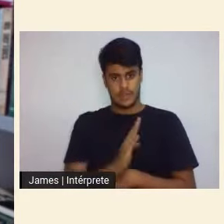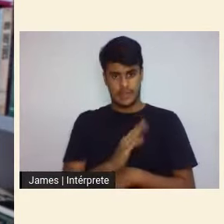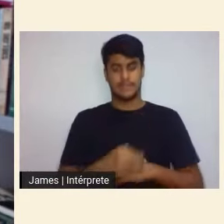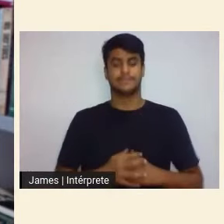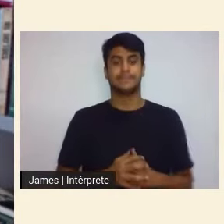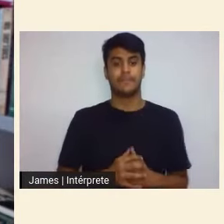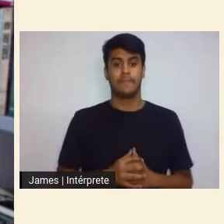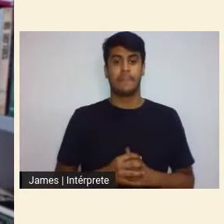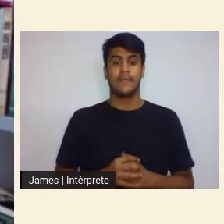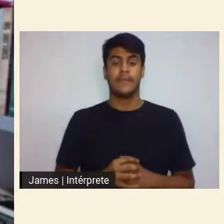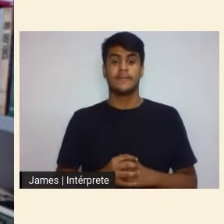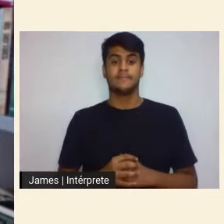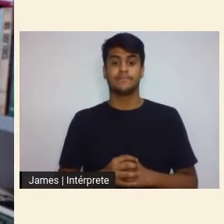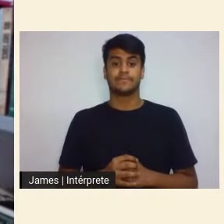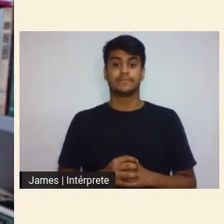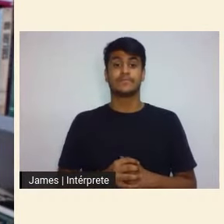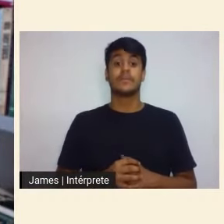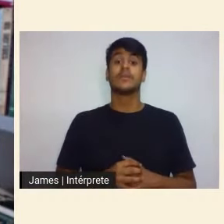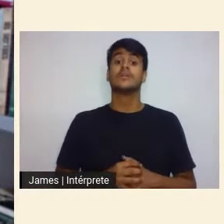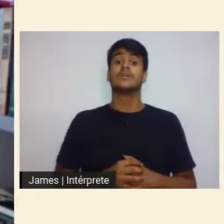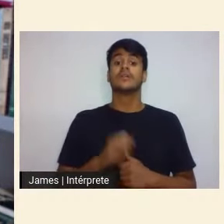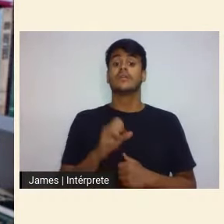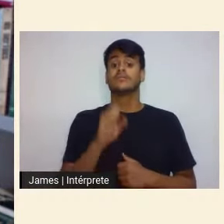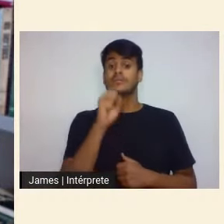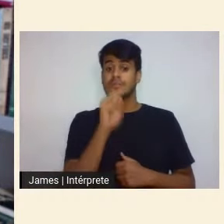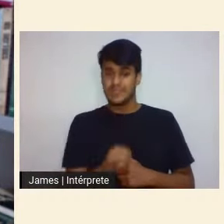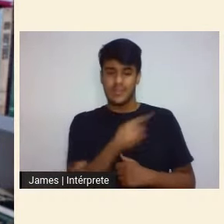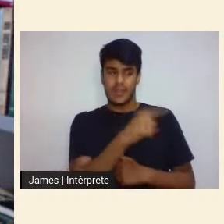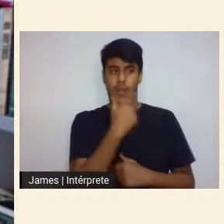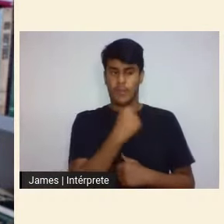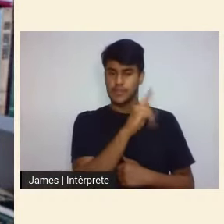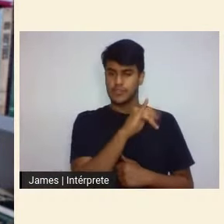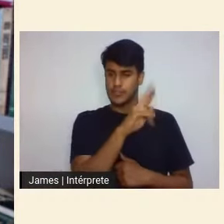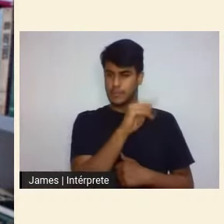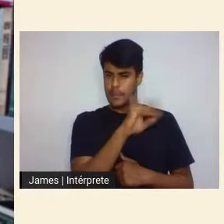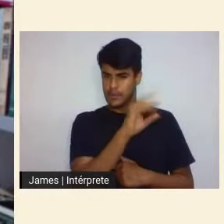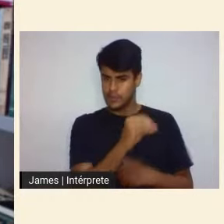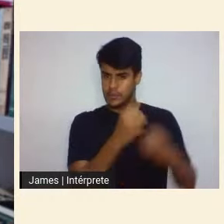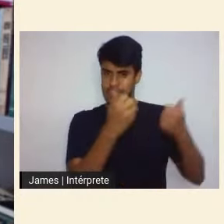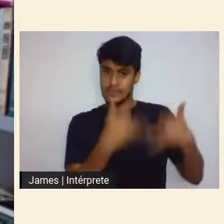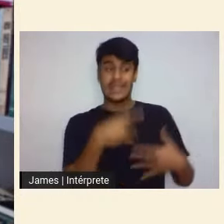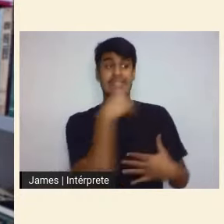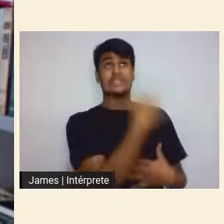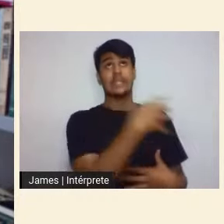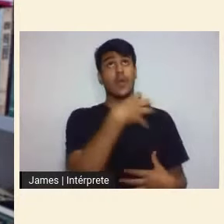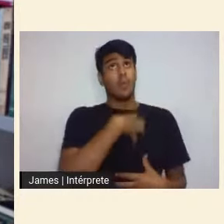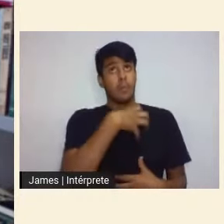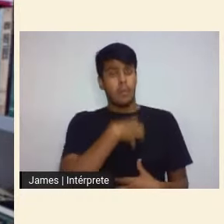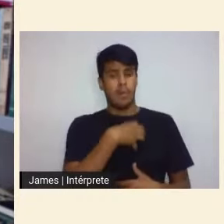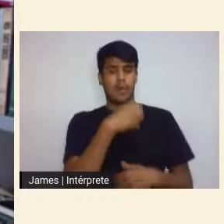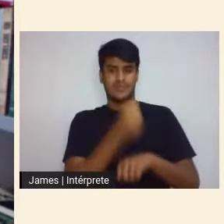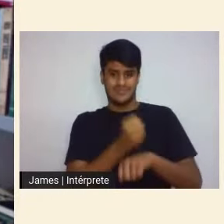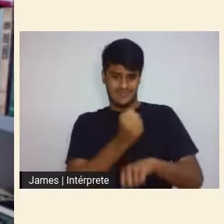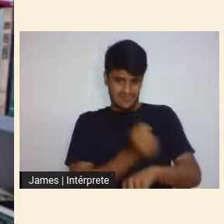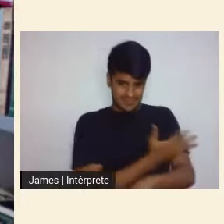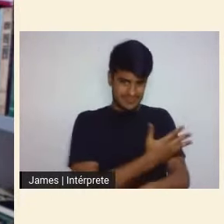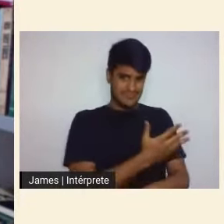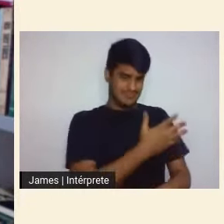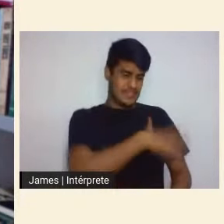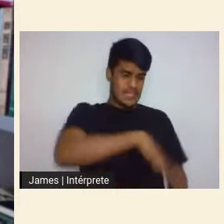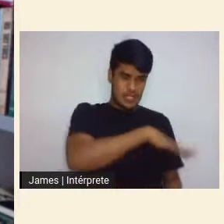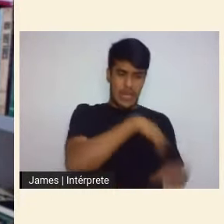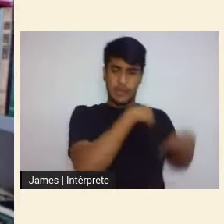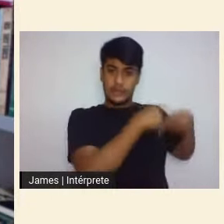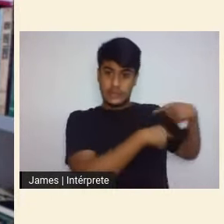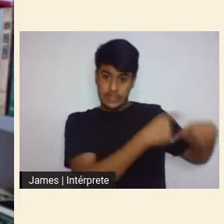século XX. Quer dizer, quando Gilberto Freire tenta dizer que o seu movimento regionalista e tradicionalista